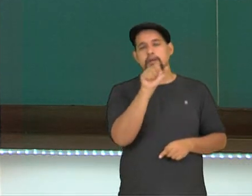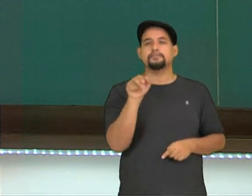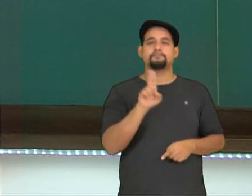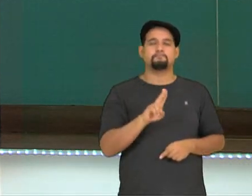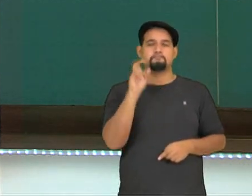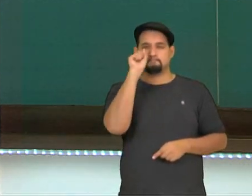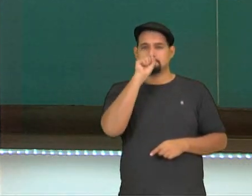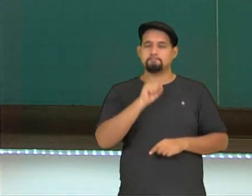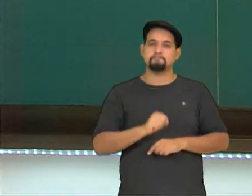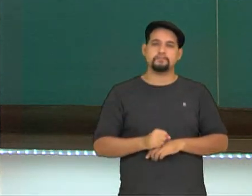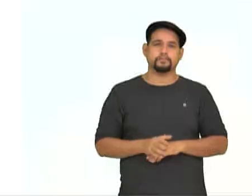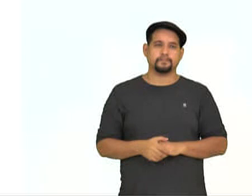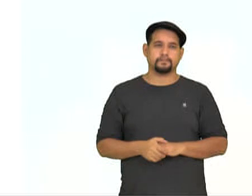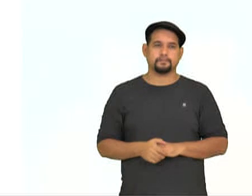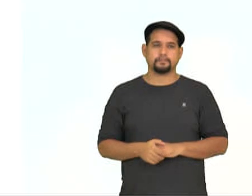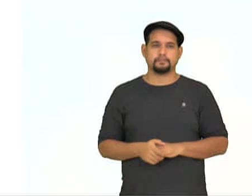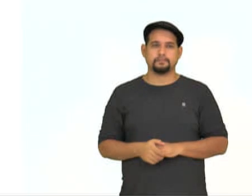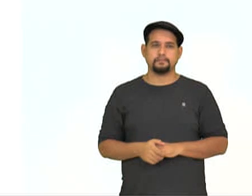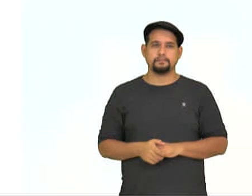utilizarem.